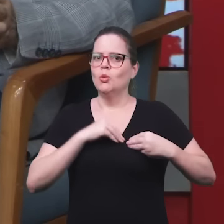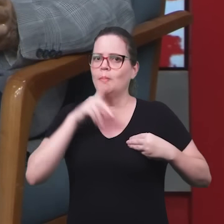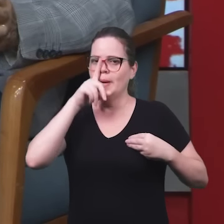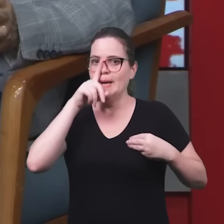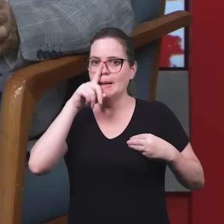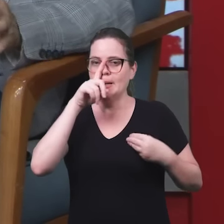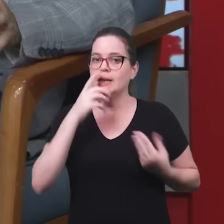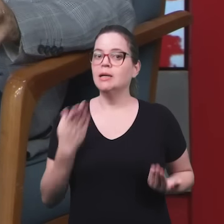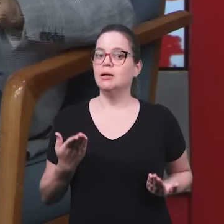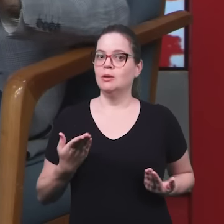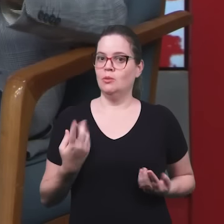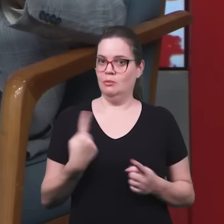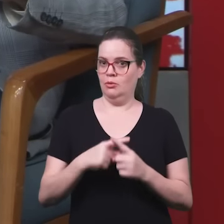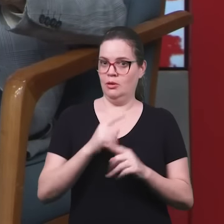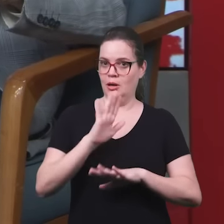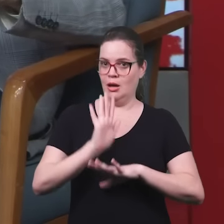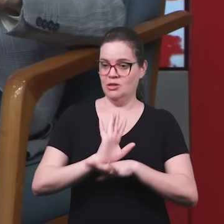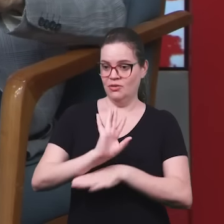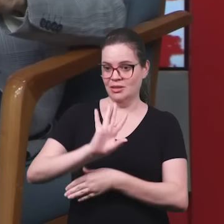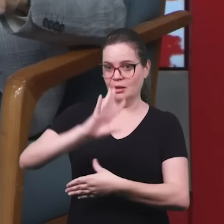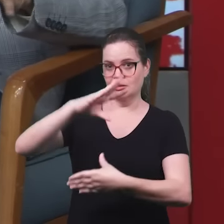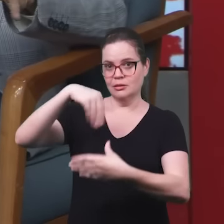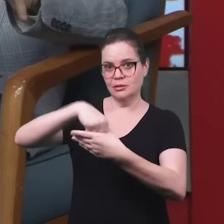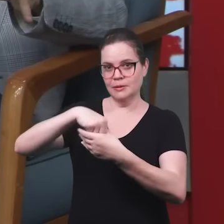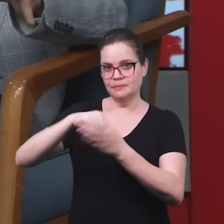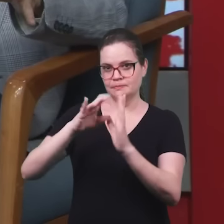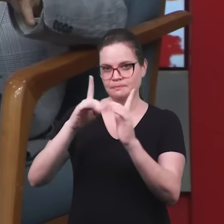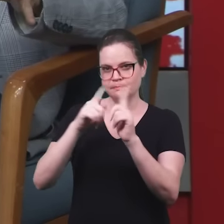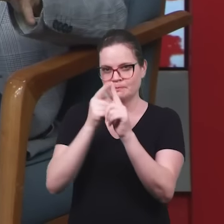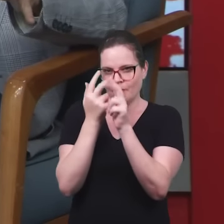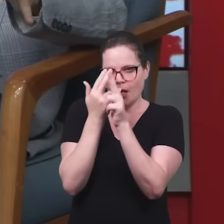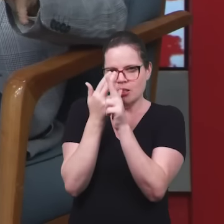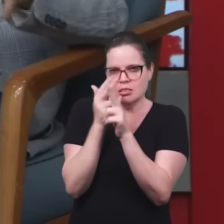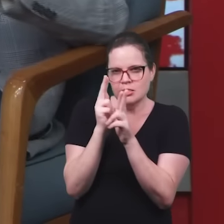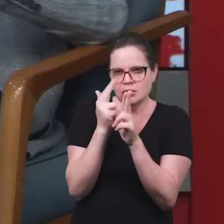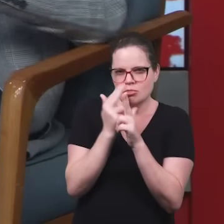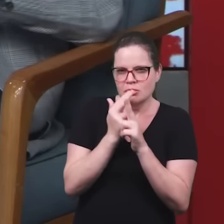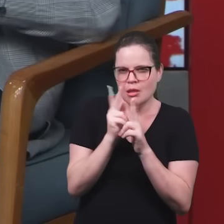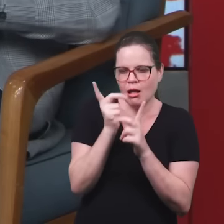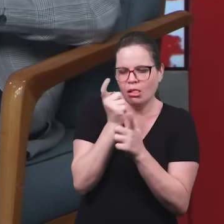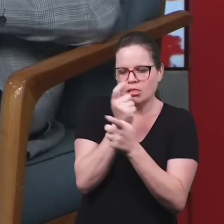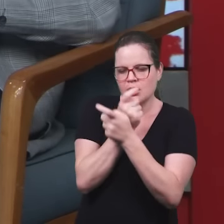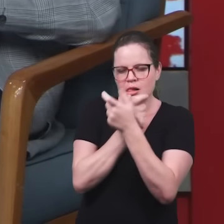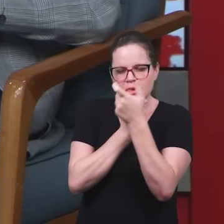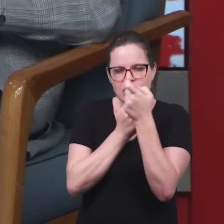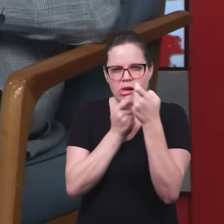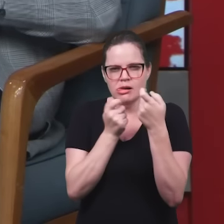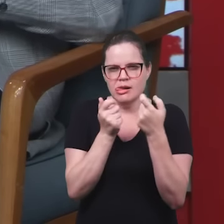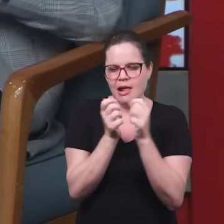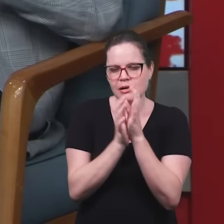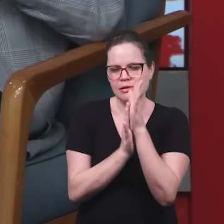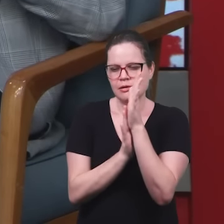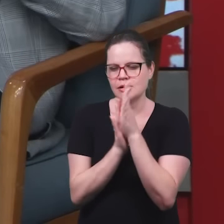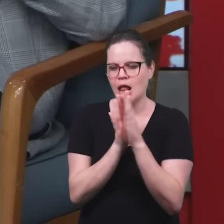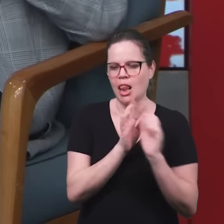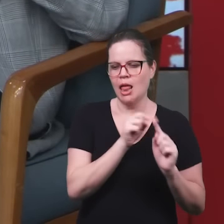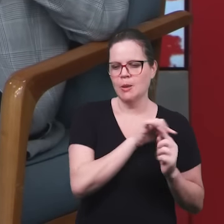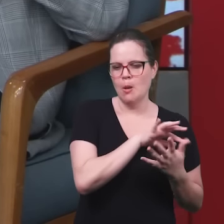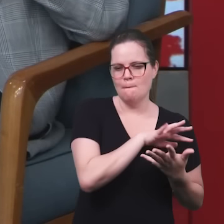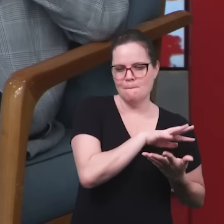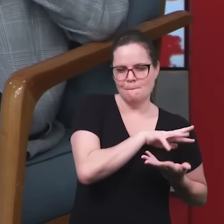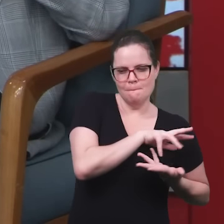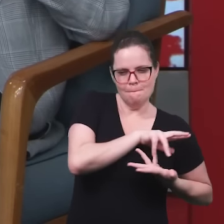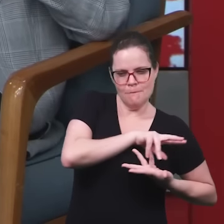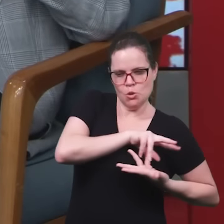às vezes, na vida da igreja de forma sutil e traz do mundo, ou seja,